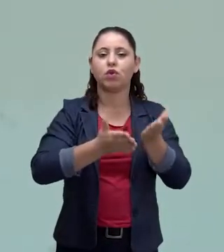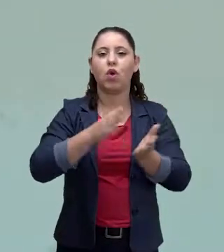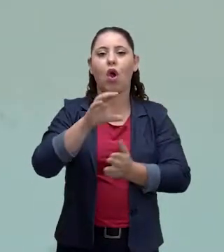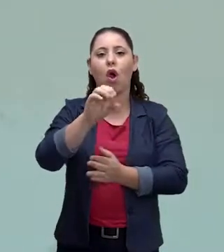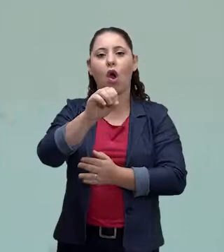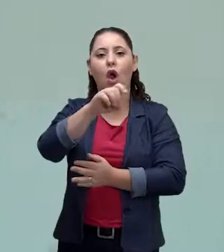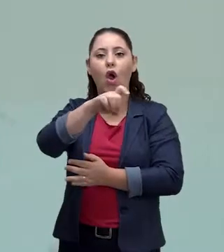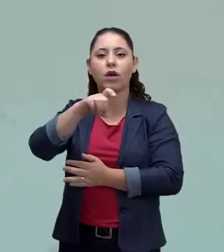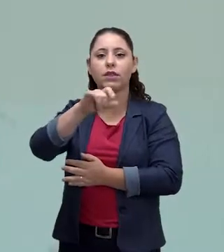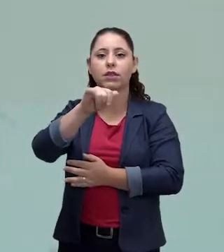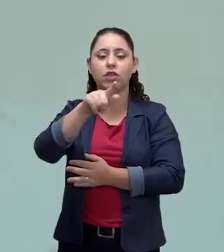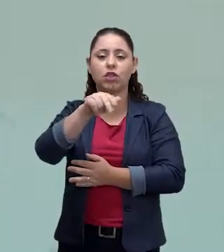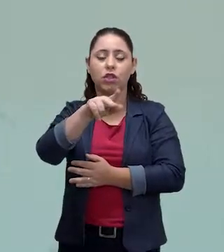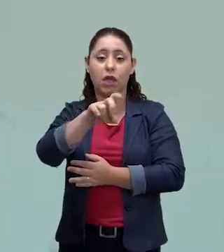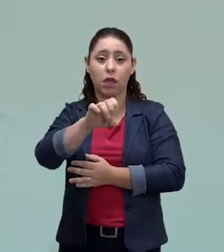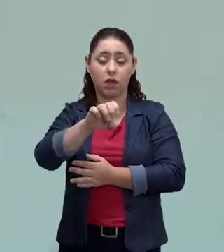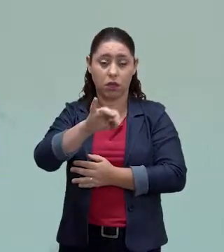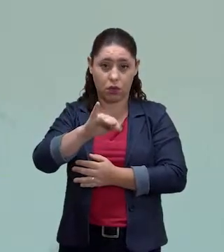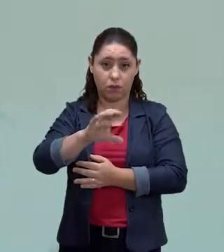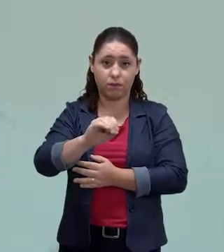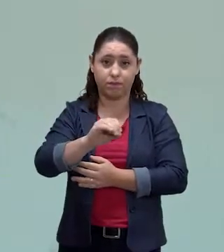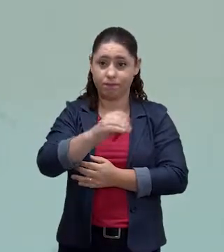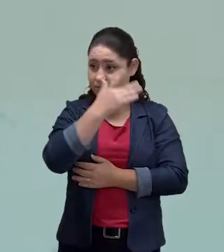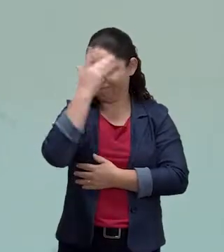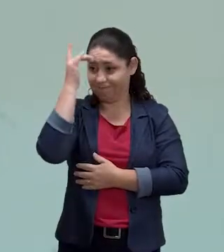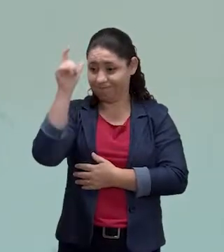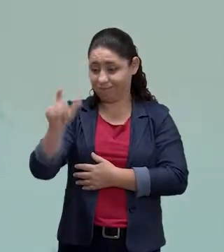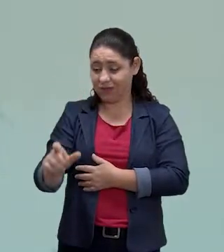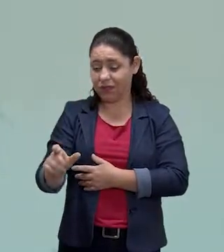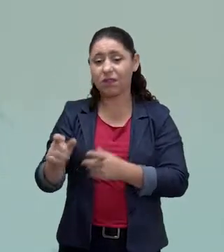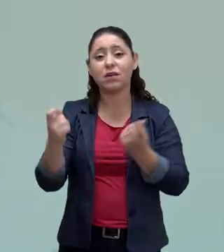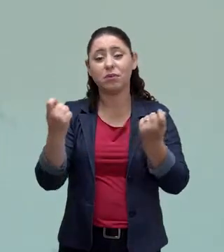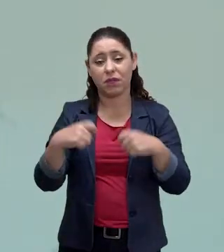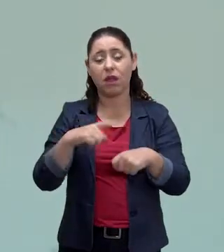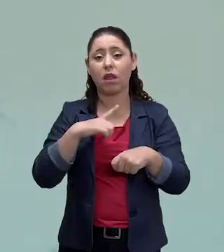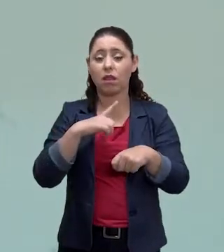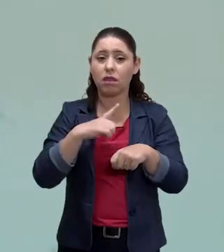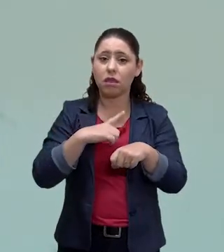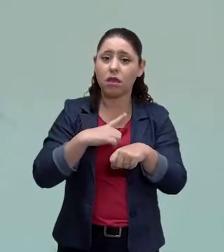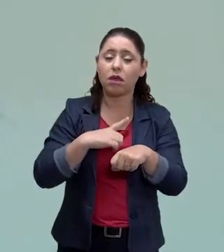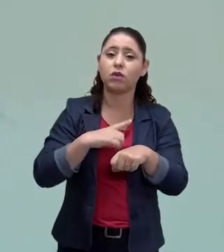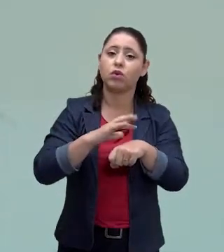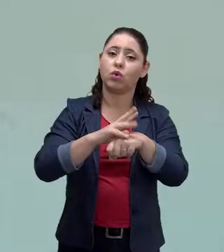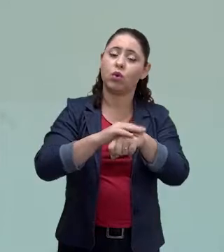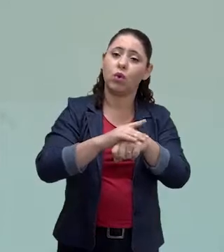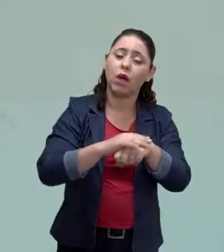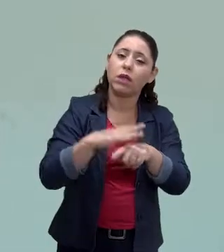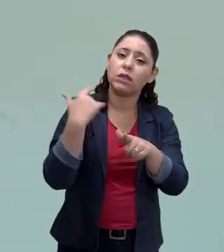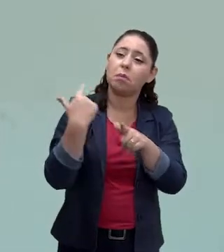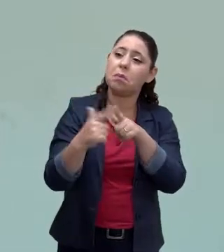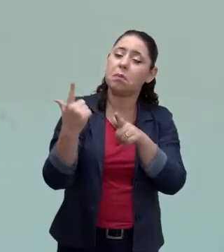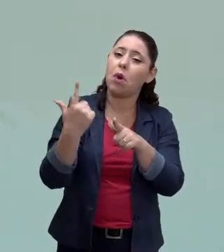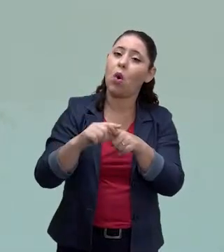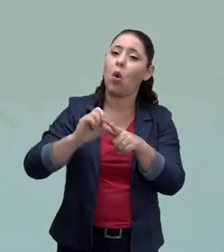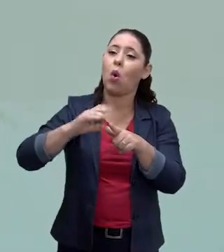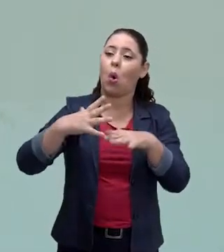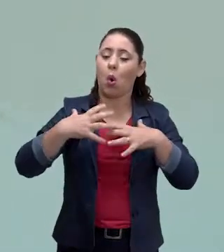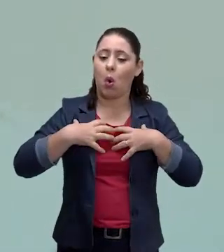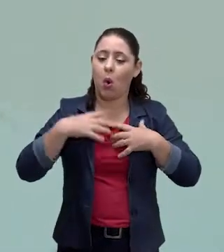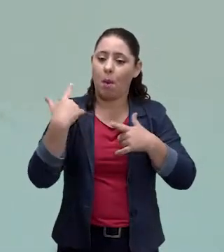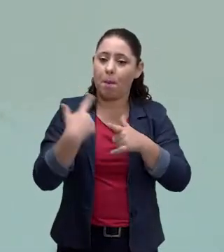terapêutico. Pacientes que precisam têm doenças obstrutivas crônicas ou alguma